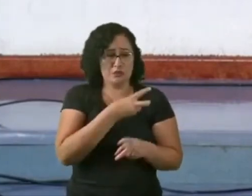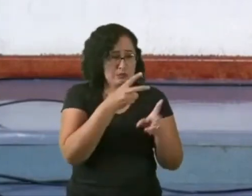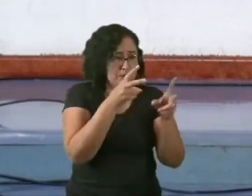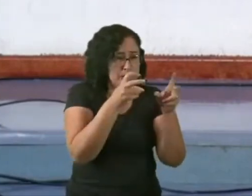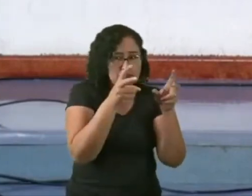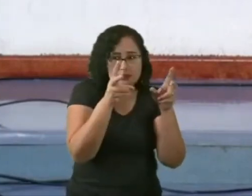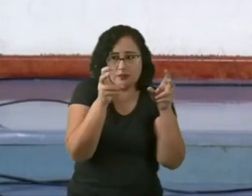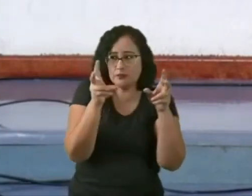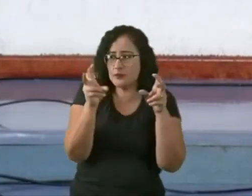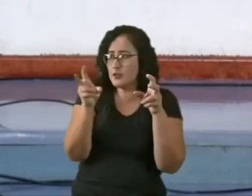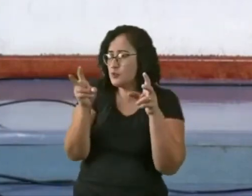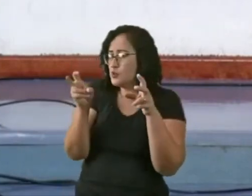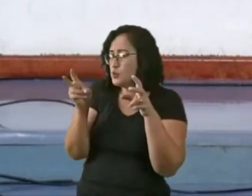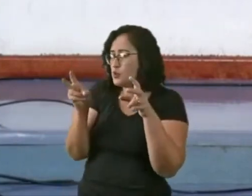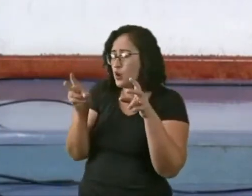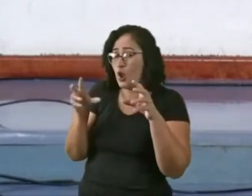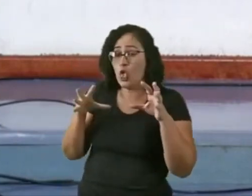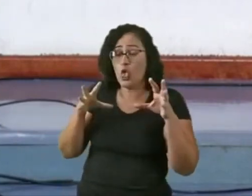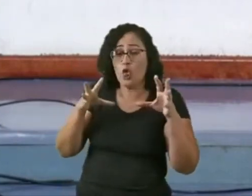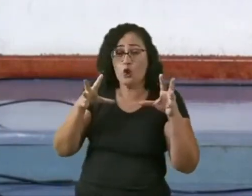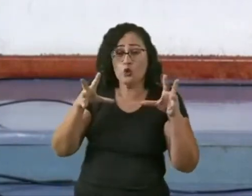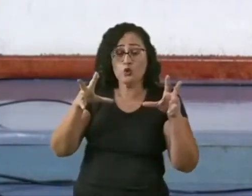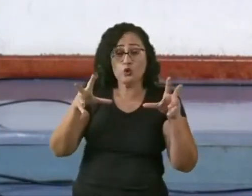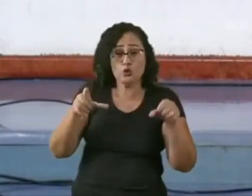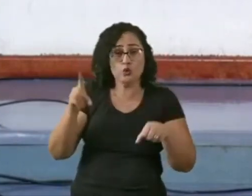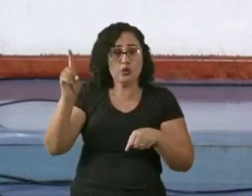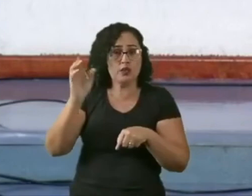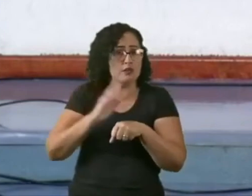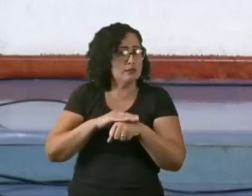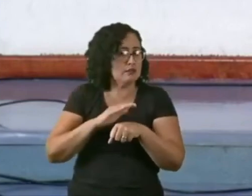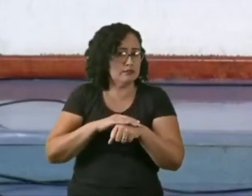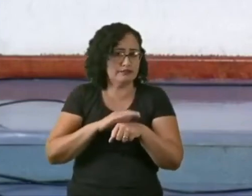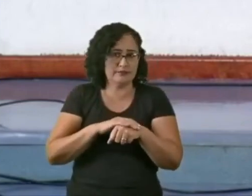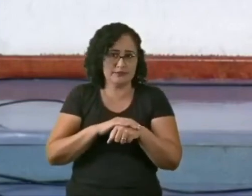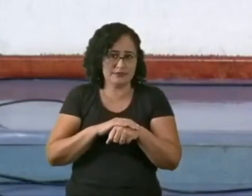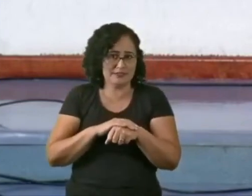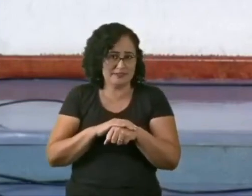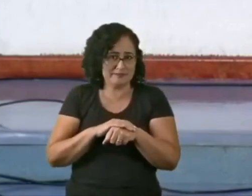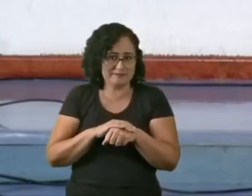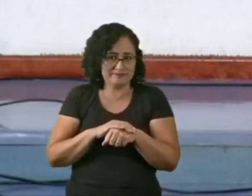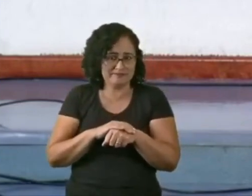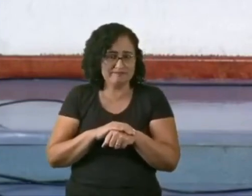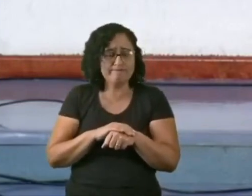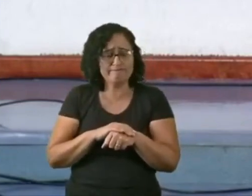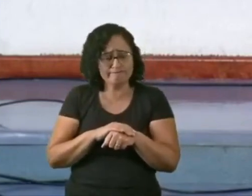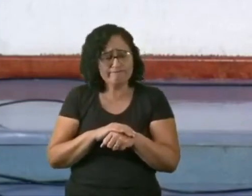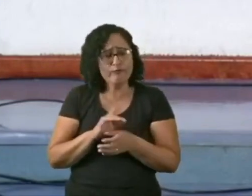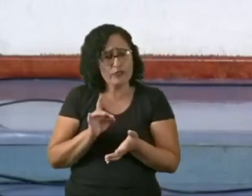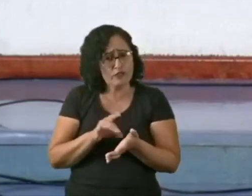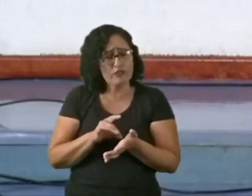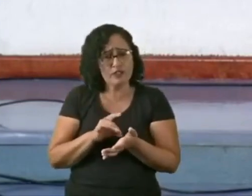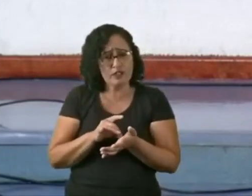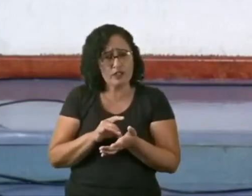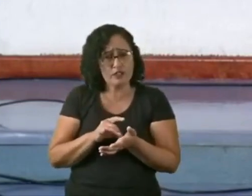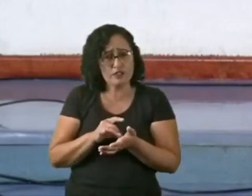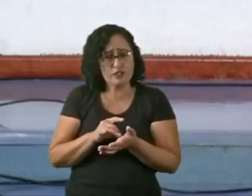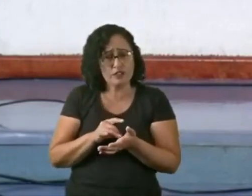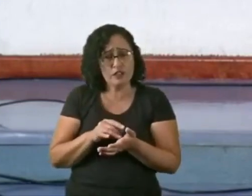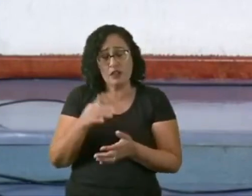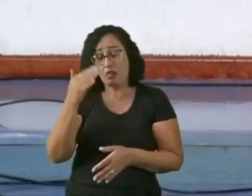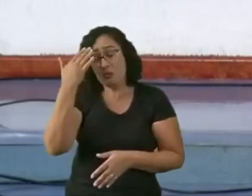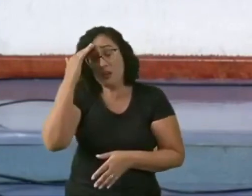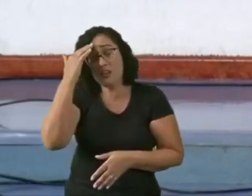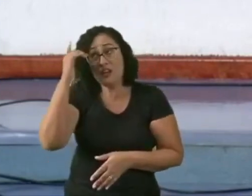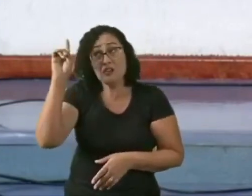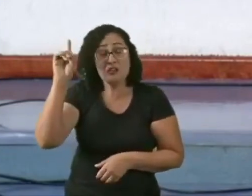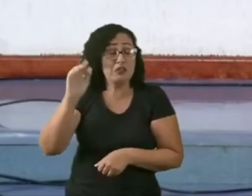mesmo. Mas eu volto a dizer, mesmo que a gente não consiga compreender